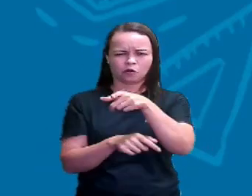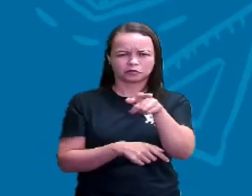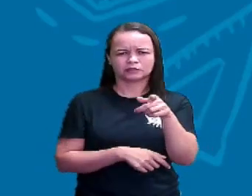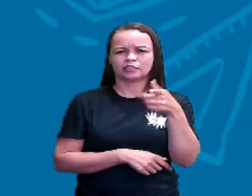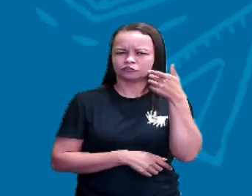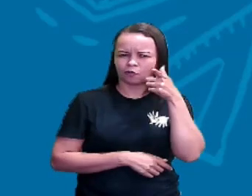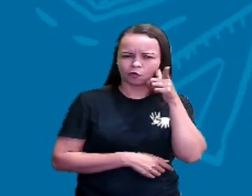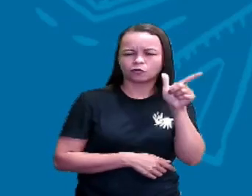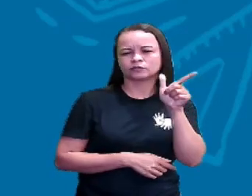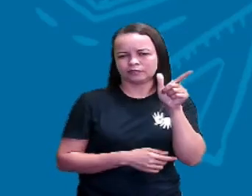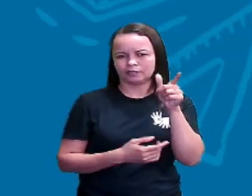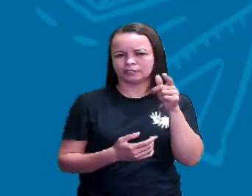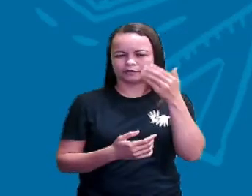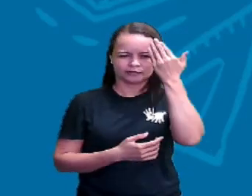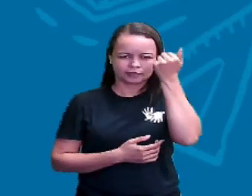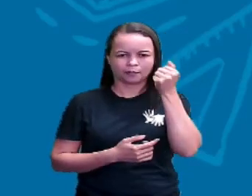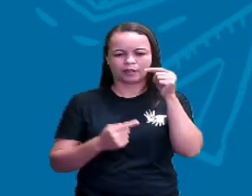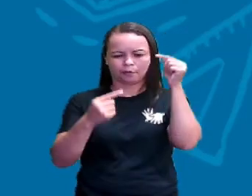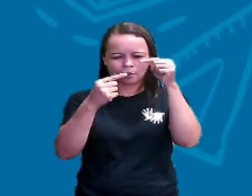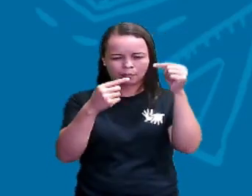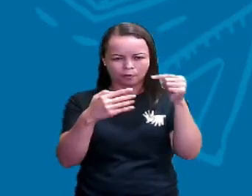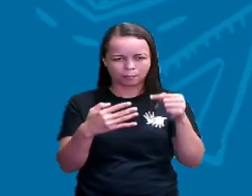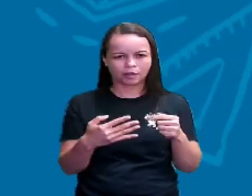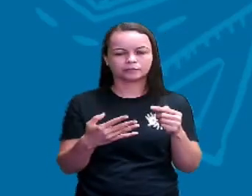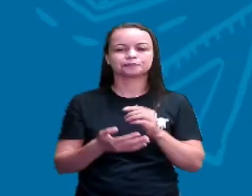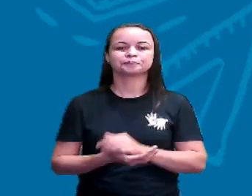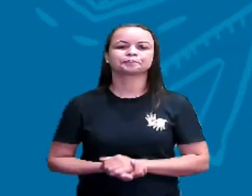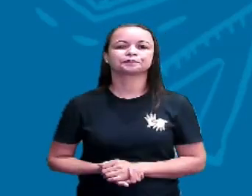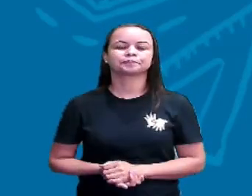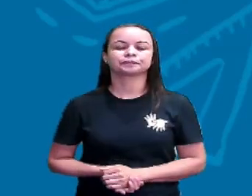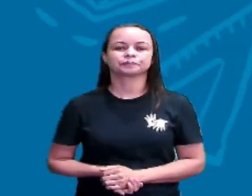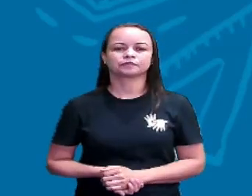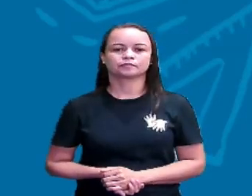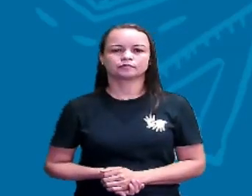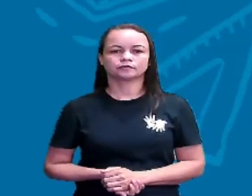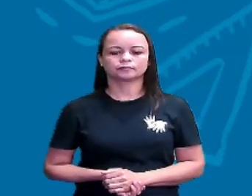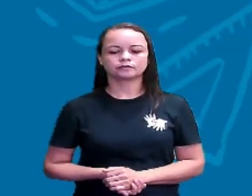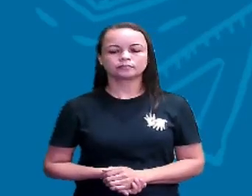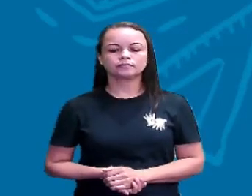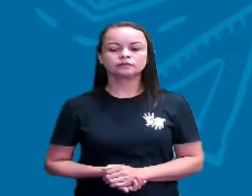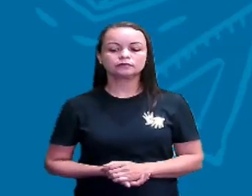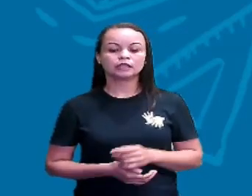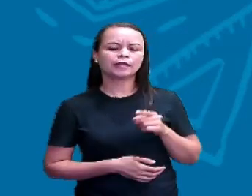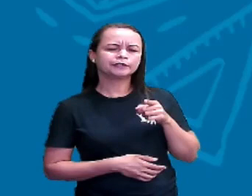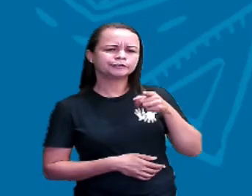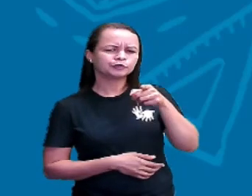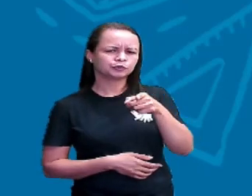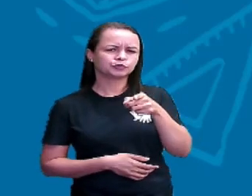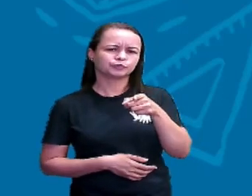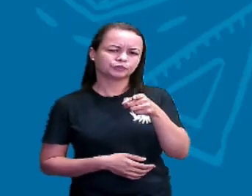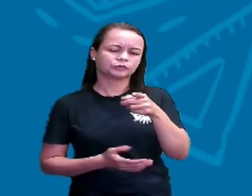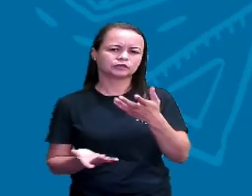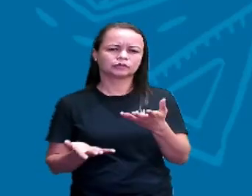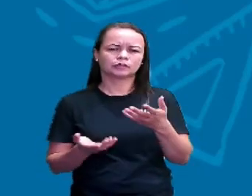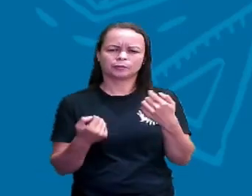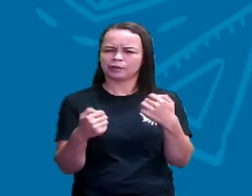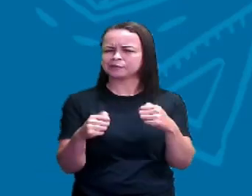conseguir identificar, tá bom? E aí, para tu e vos. E tu, que necessitas?